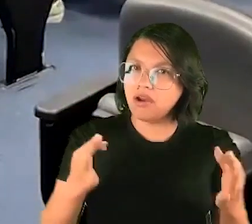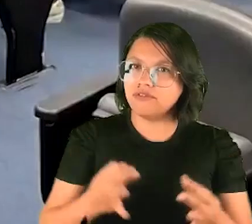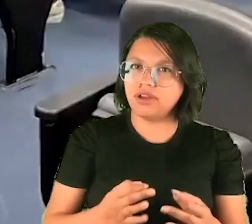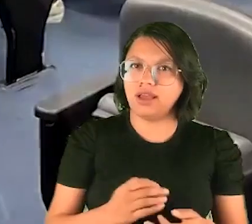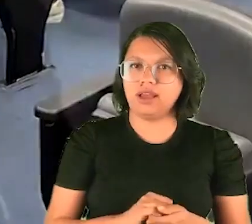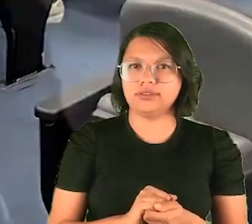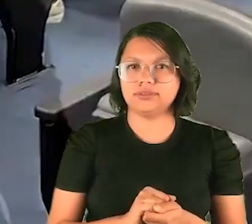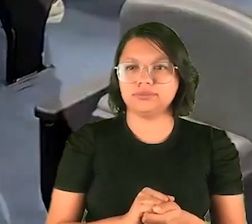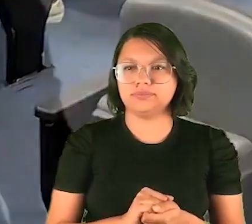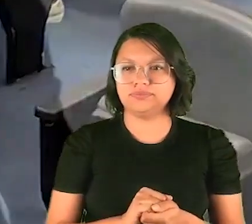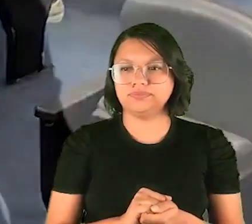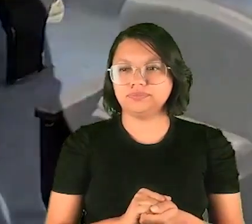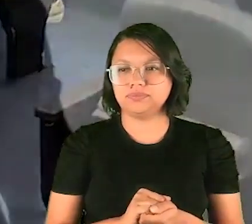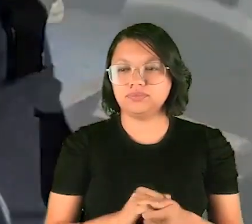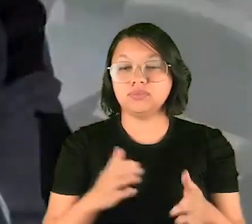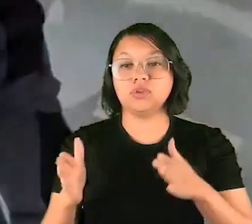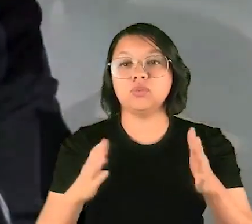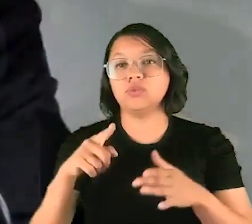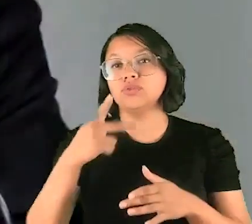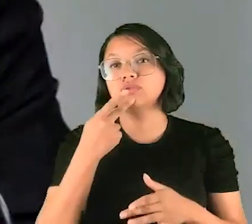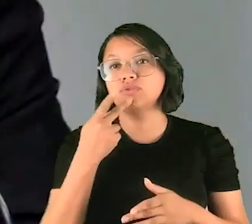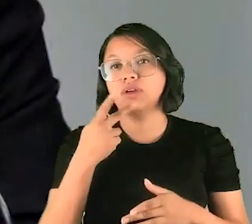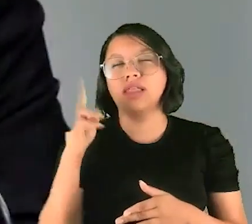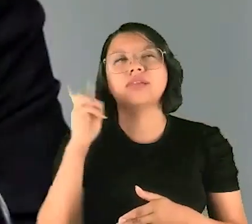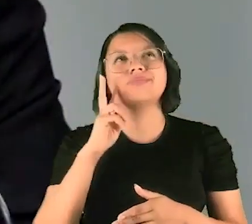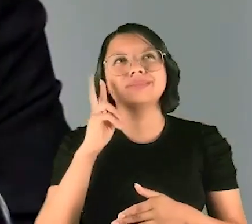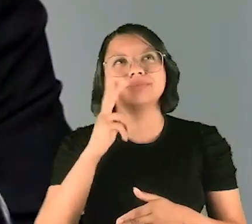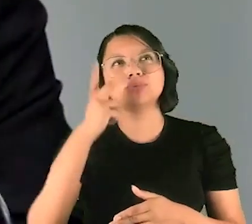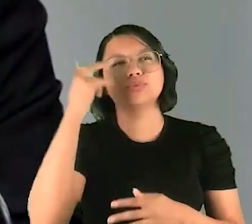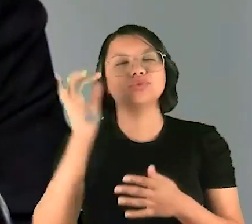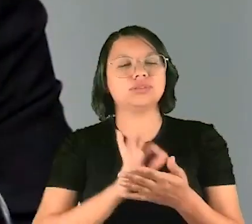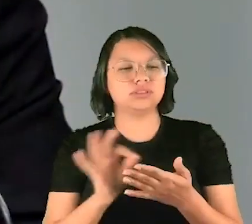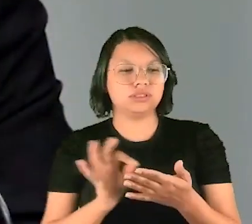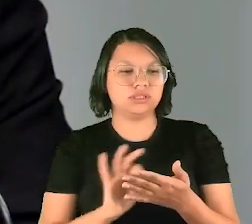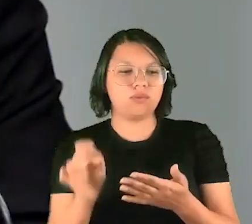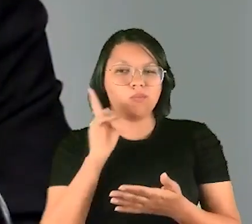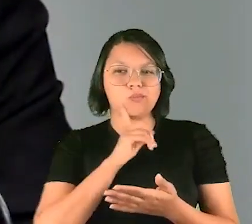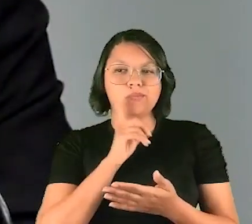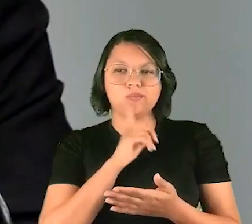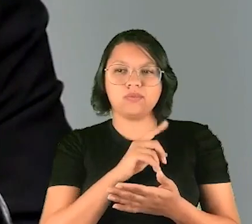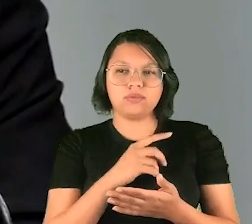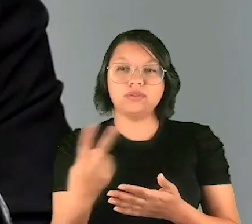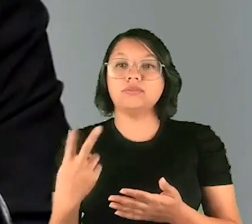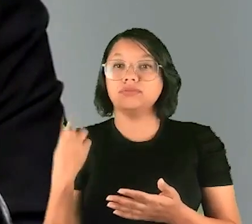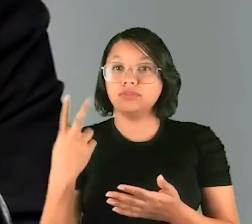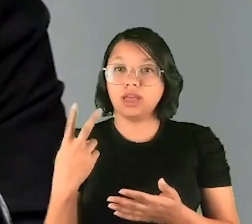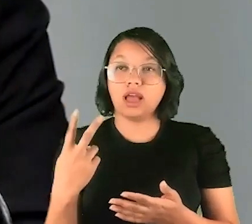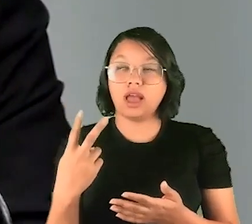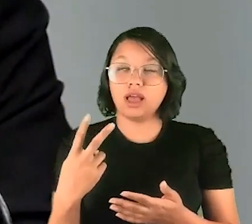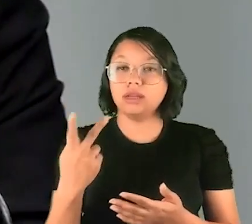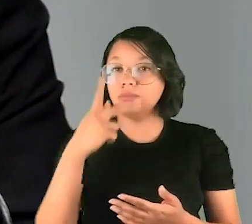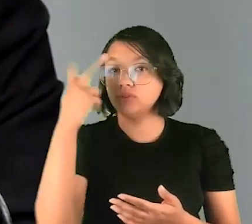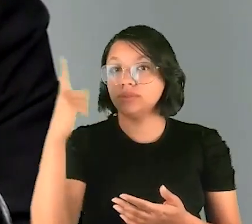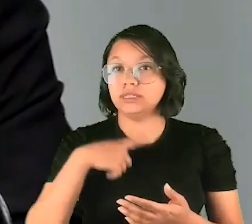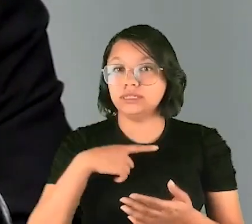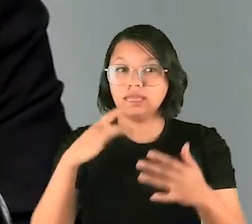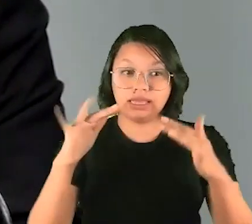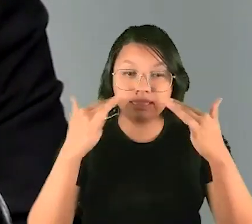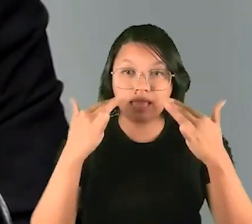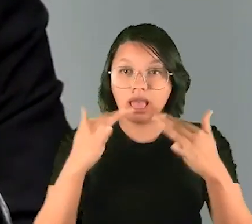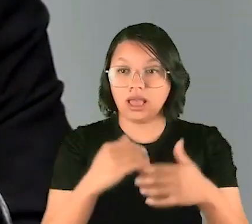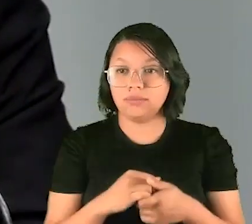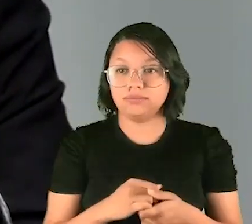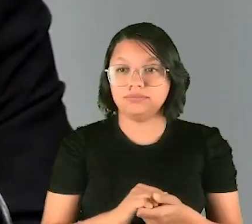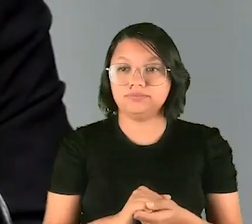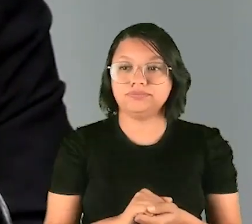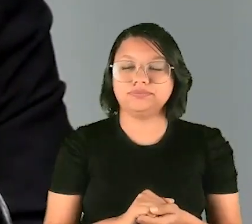sua colocação é perfeita. Até, quando o senhor falava, me lembrei de um autor americano, apesar do nome, mas